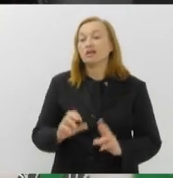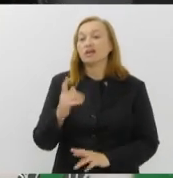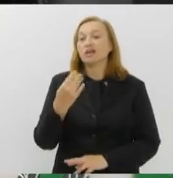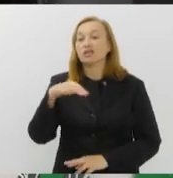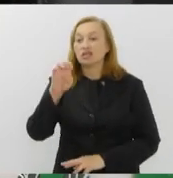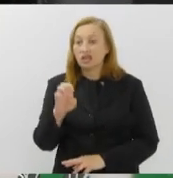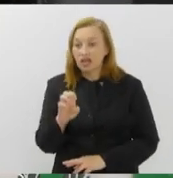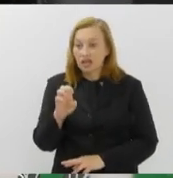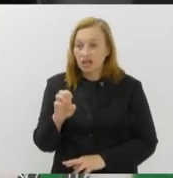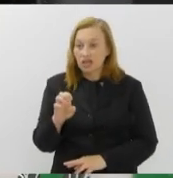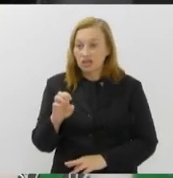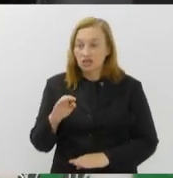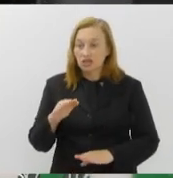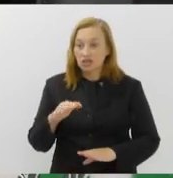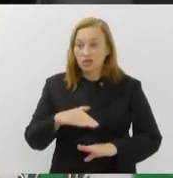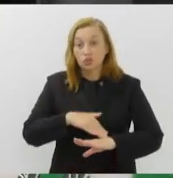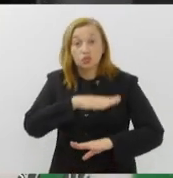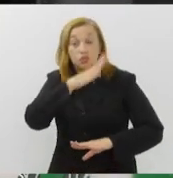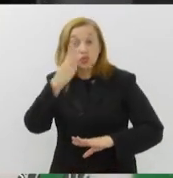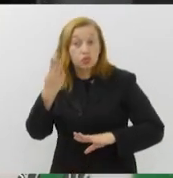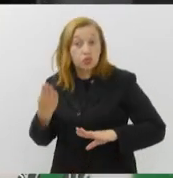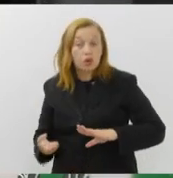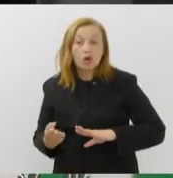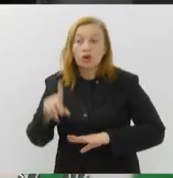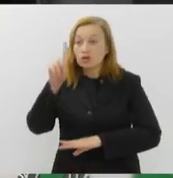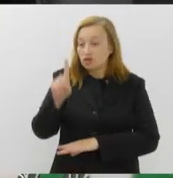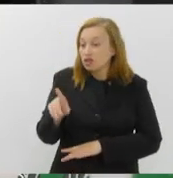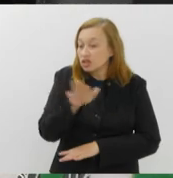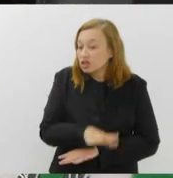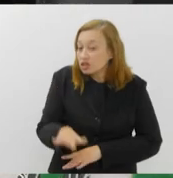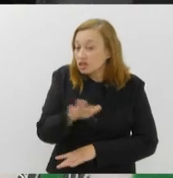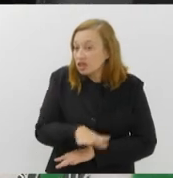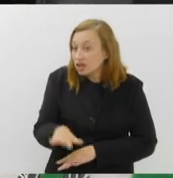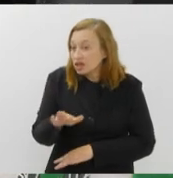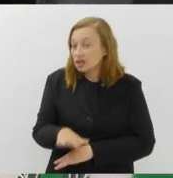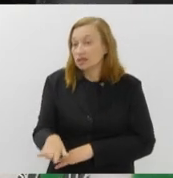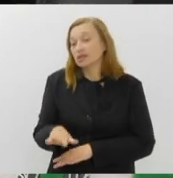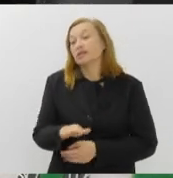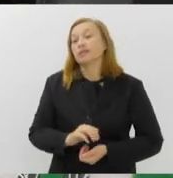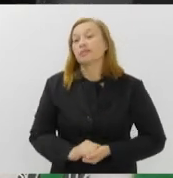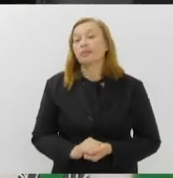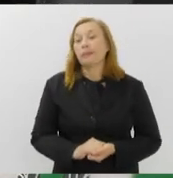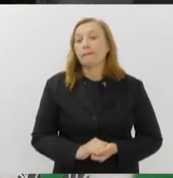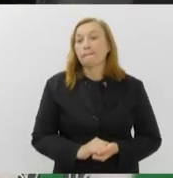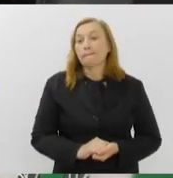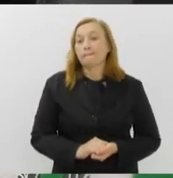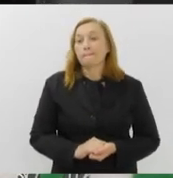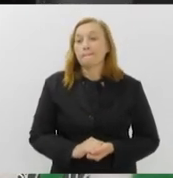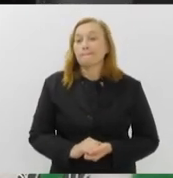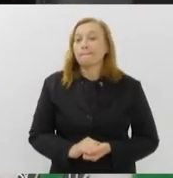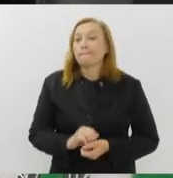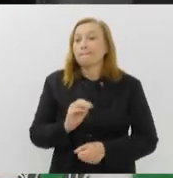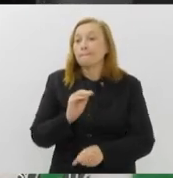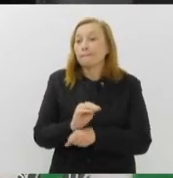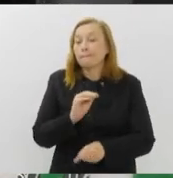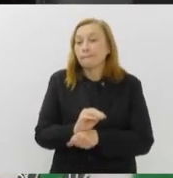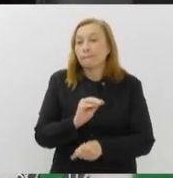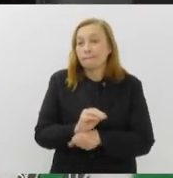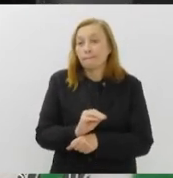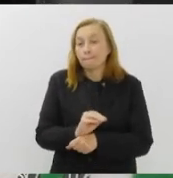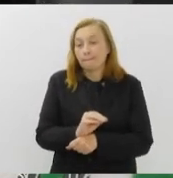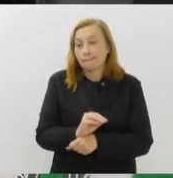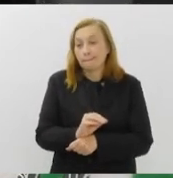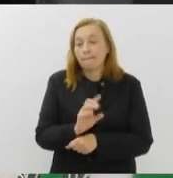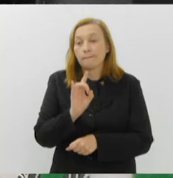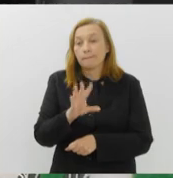integrais, com relação aos direitos dessas crianças que ainda estão sob cuidados específicos apenas